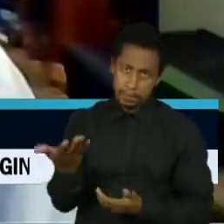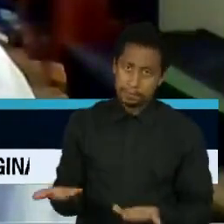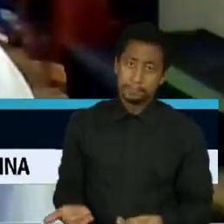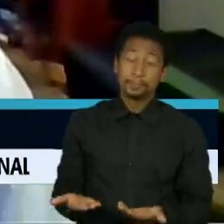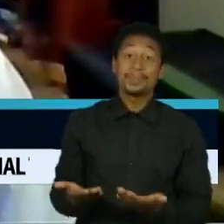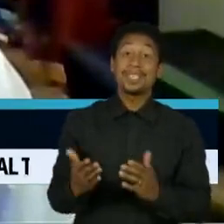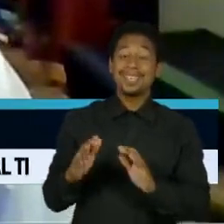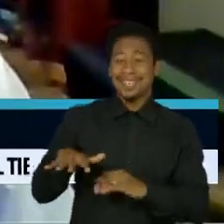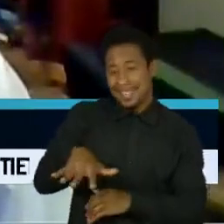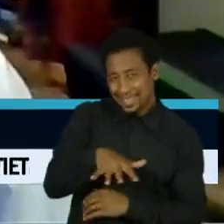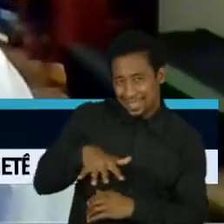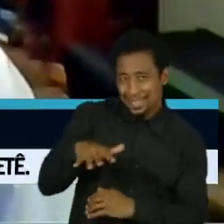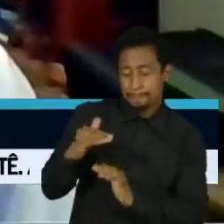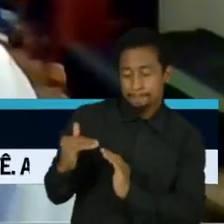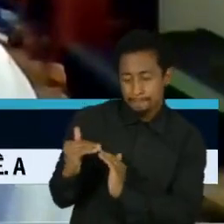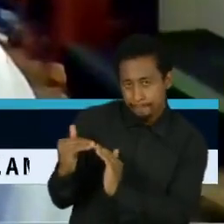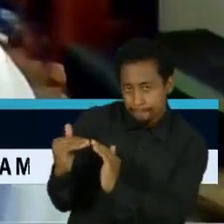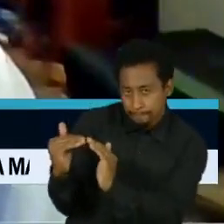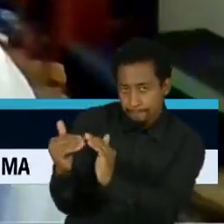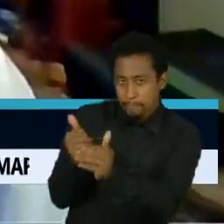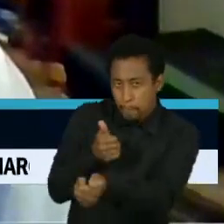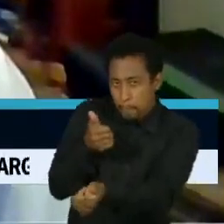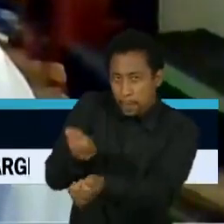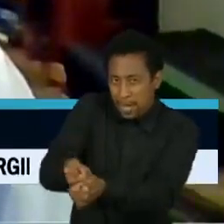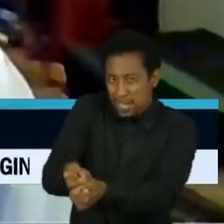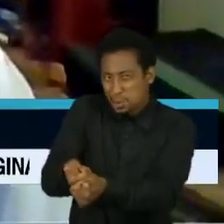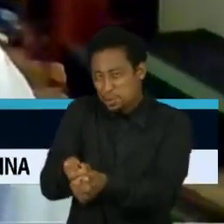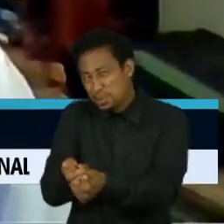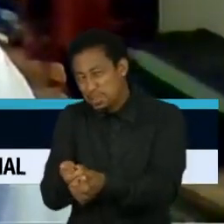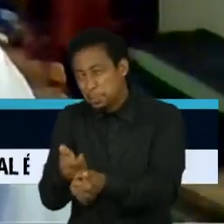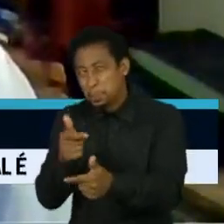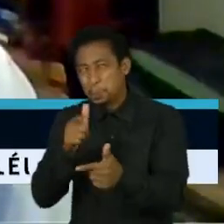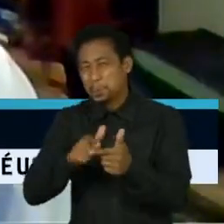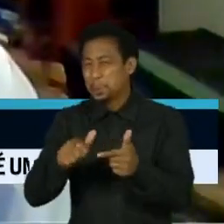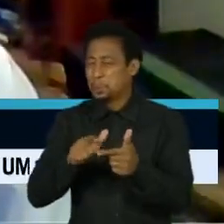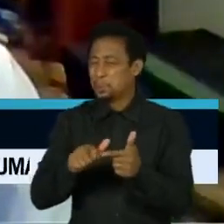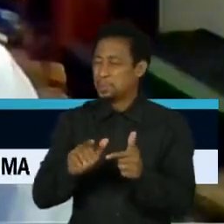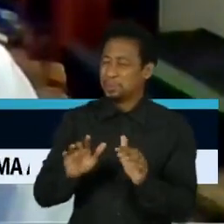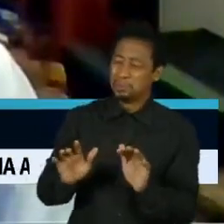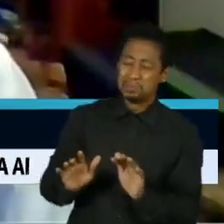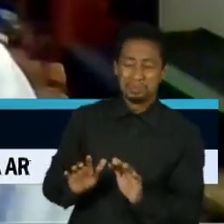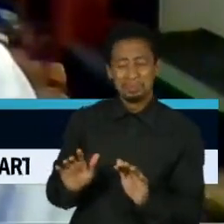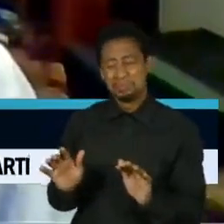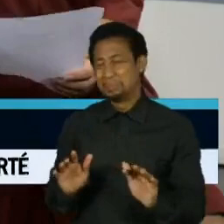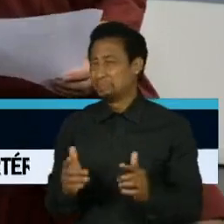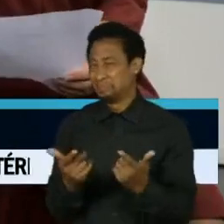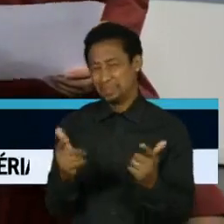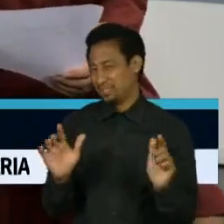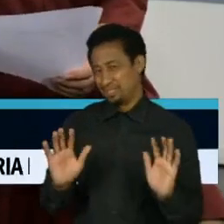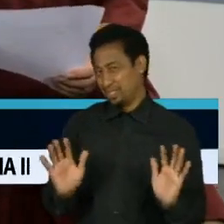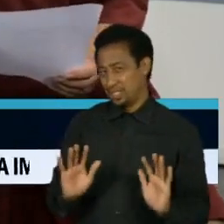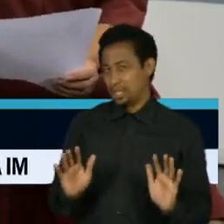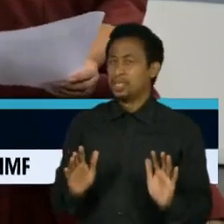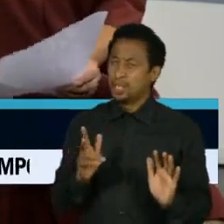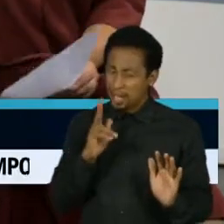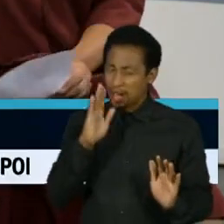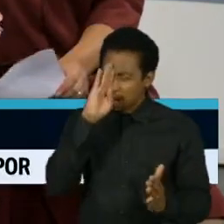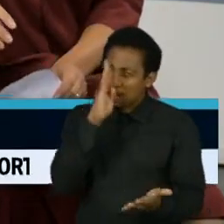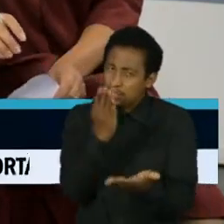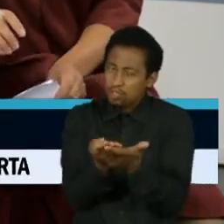nas populações vizinhas, eu não acredito que haja. Parece que a coisa está